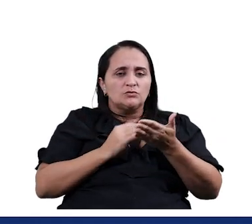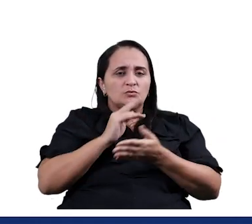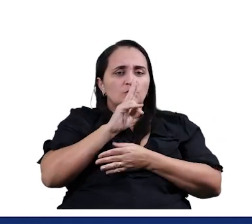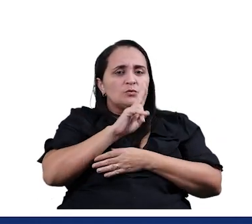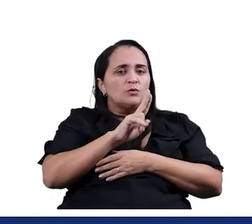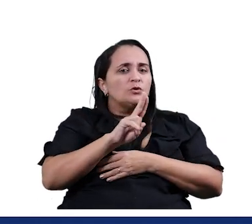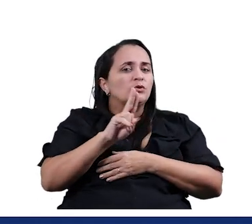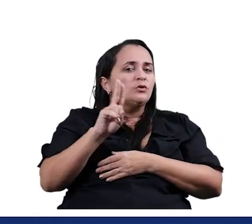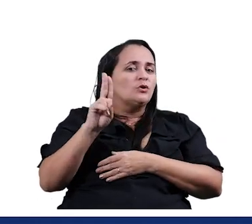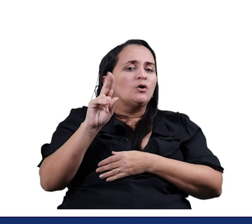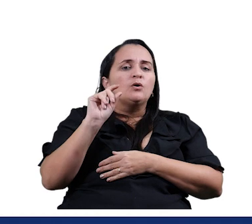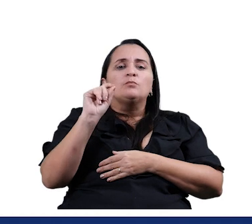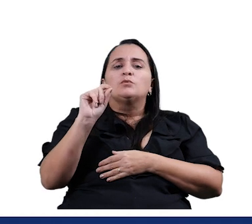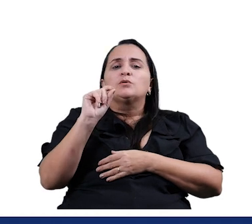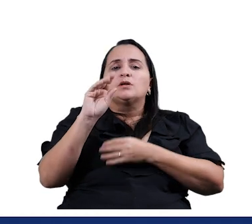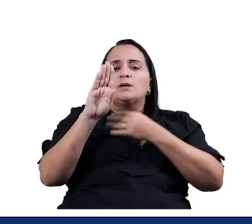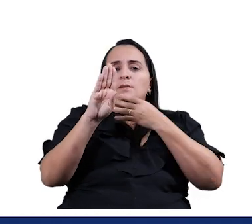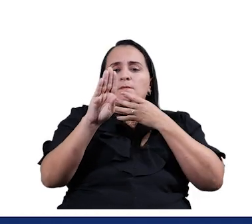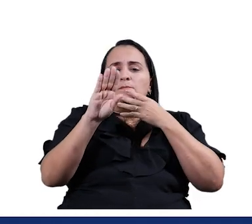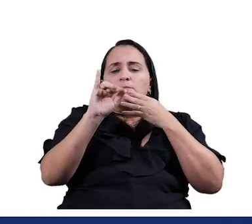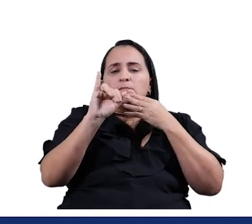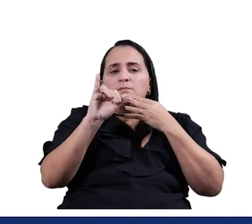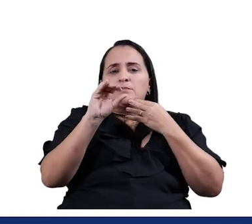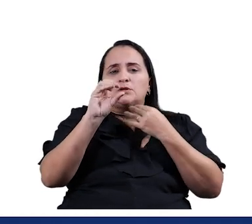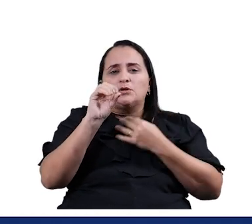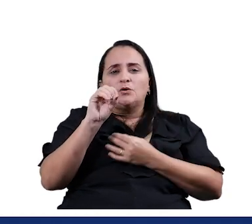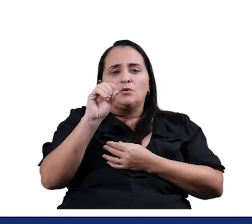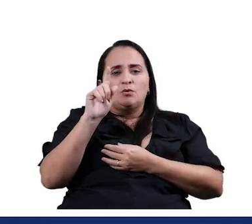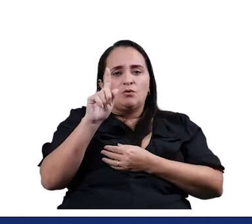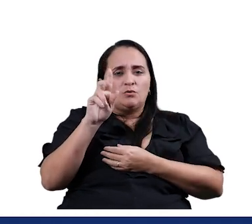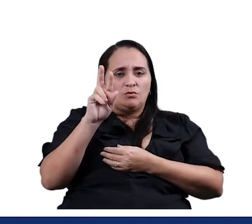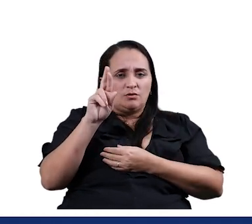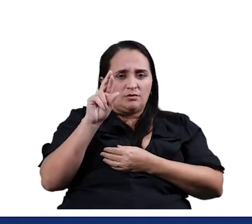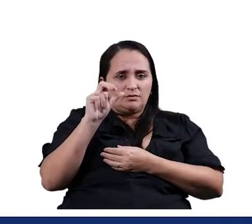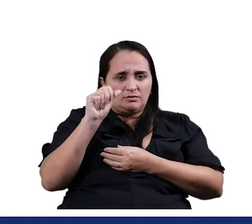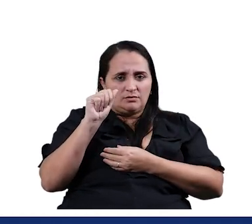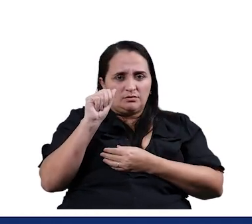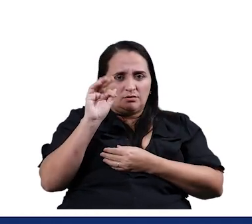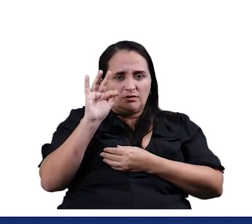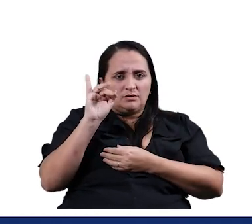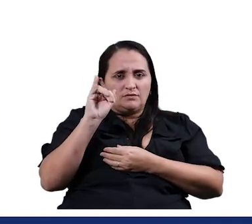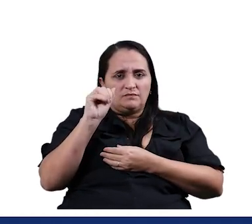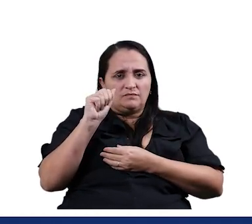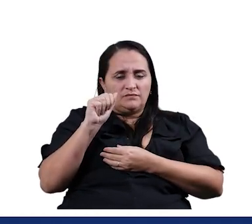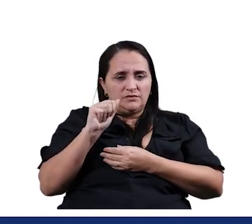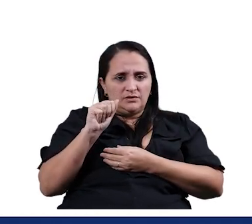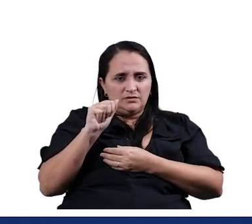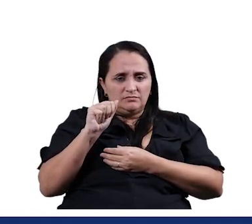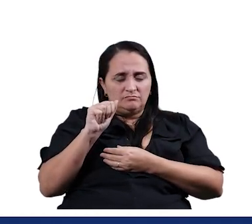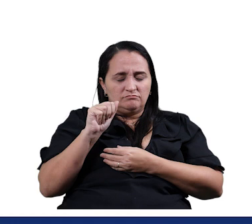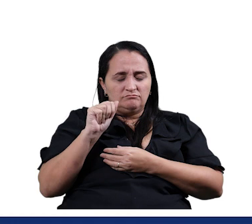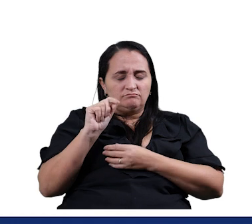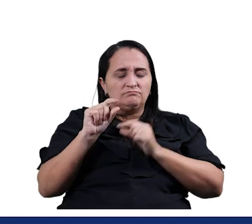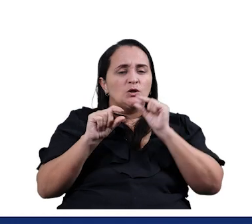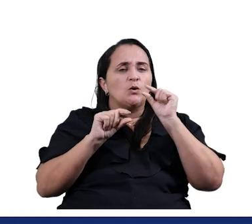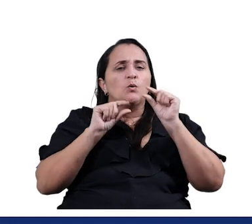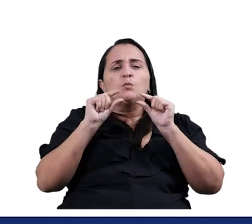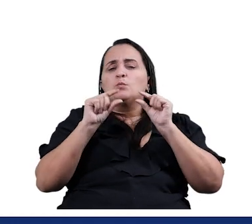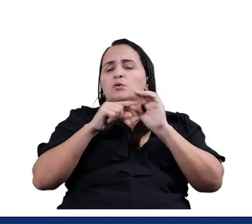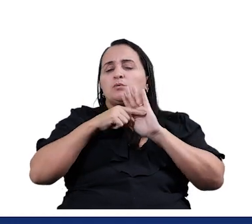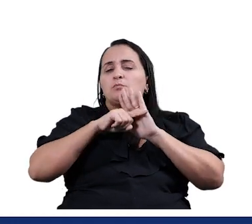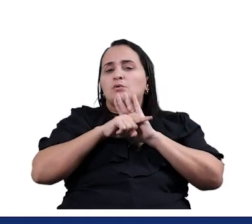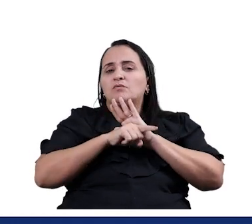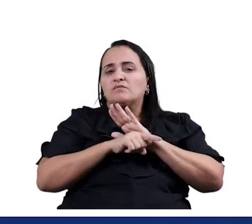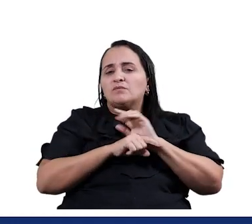Sim, já comentamos sobre esse texto em aulas anteriores, né? Hoje a gente vai ver um pouquinho mais aprofundado o que é